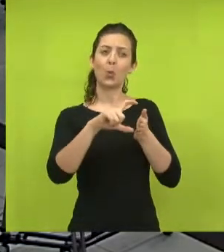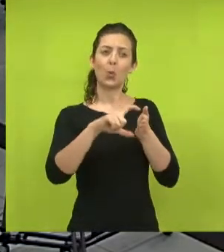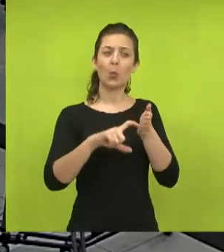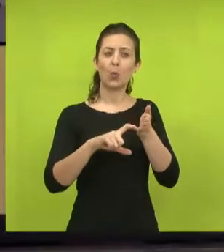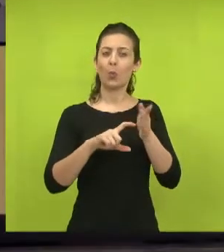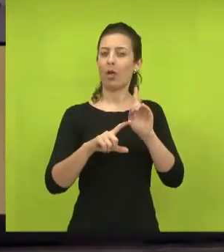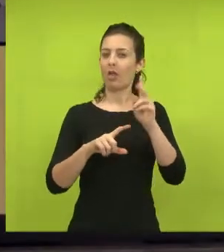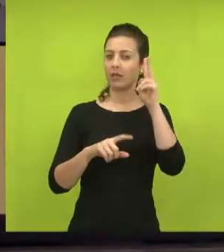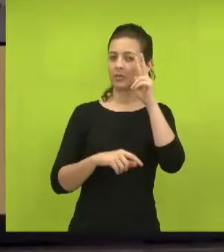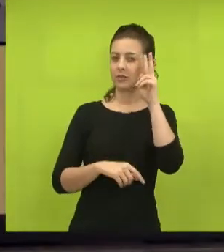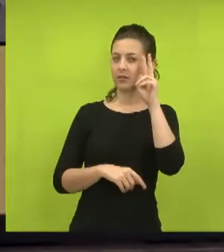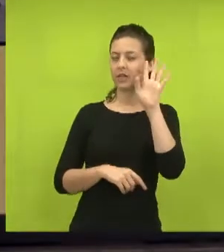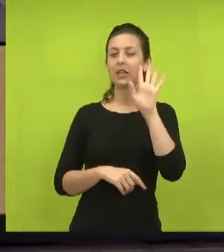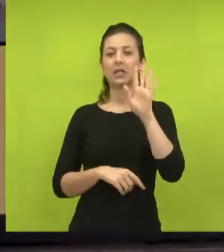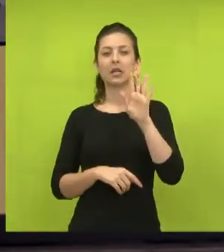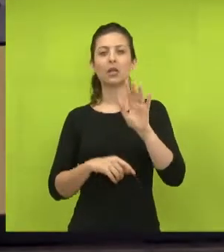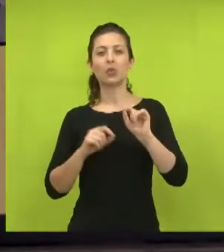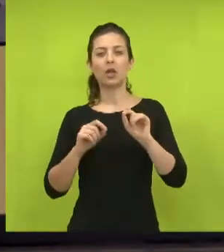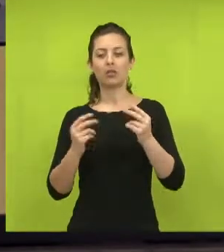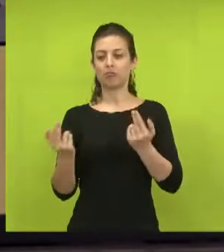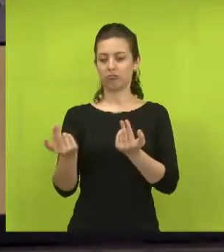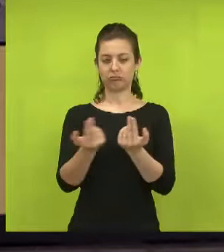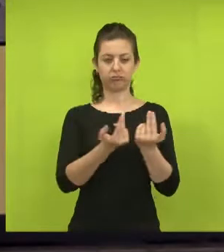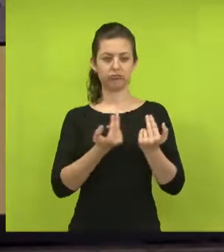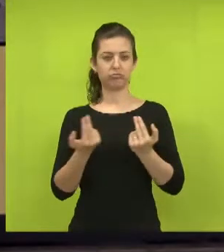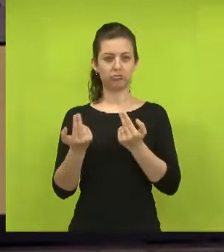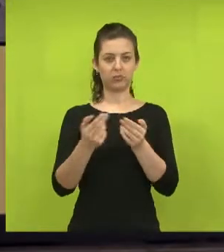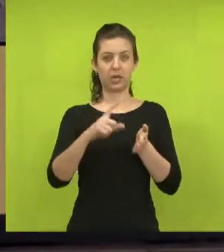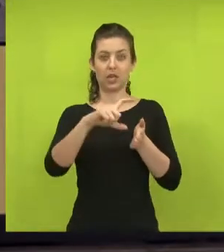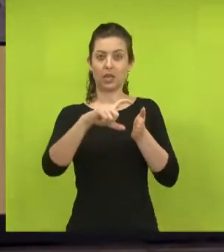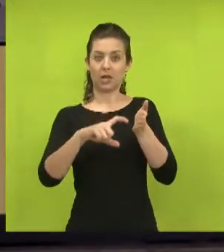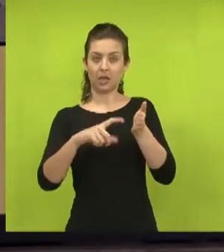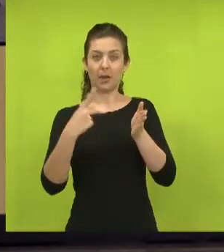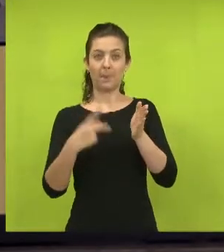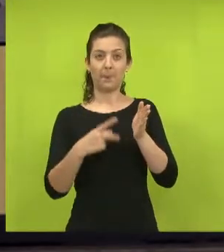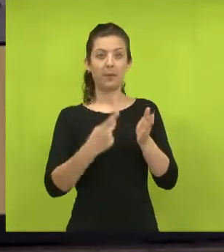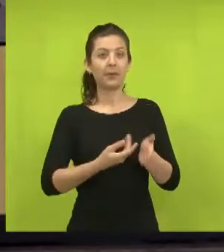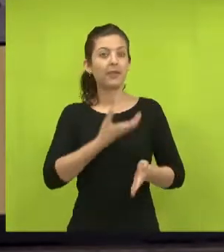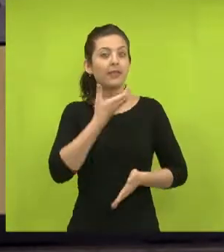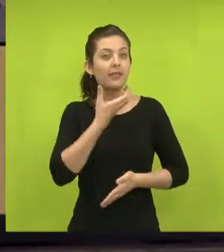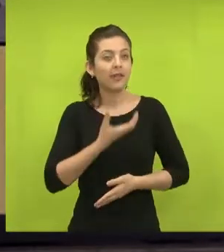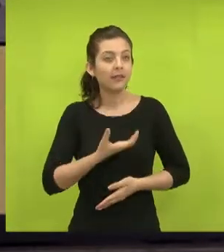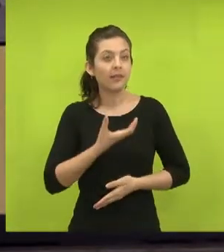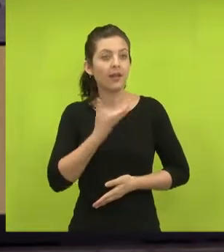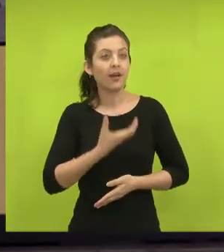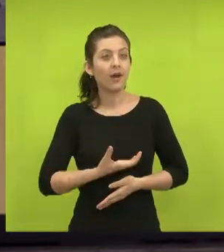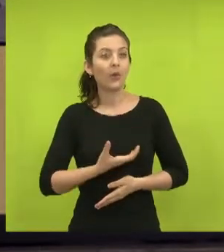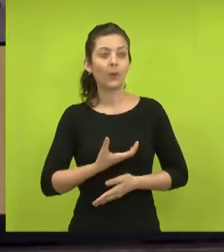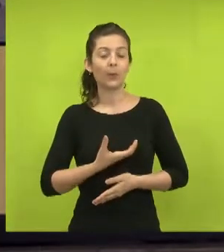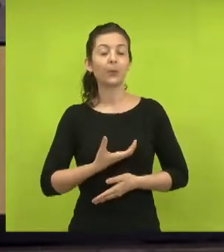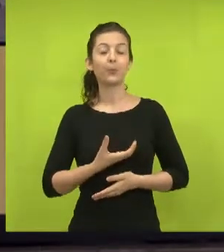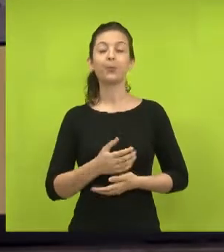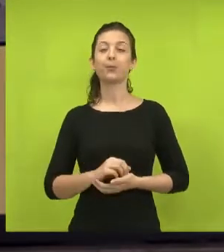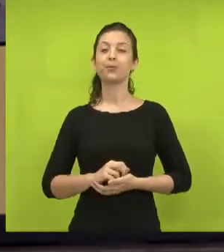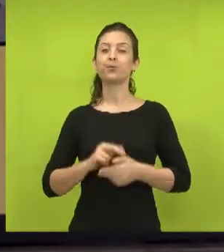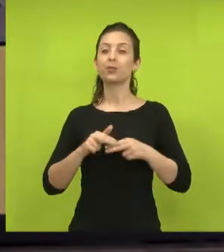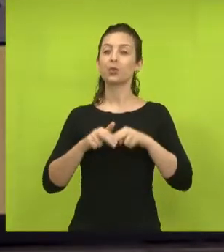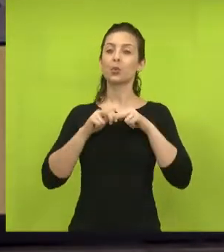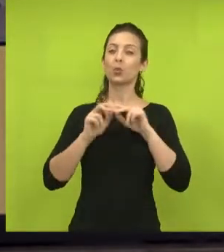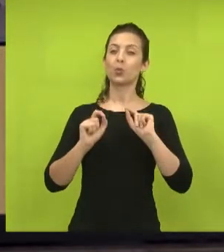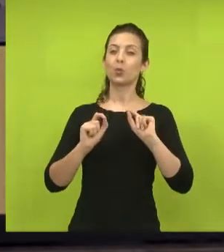não vamos esquecer, porque o cartão vai ser padronizado como cartão de Natal, porque a gente não pode perder isso. Mas é por